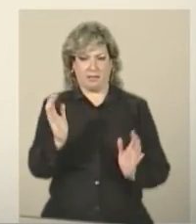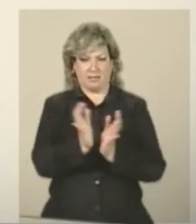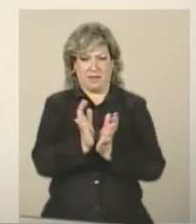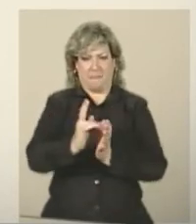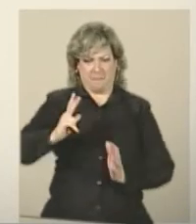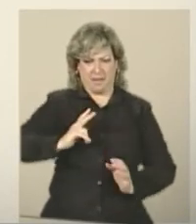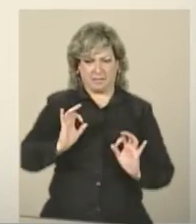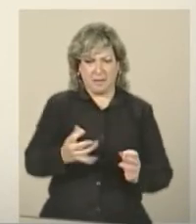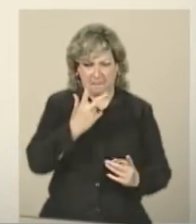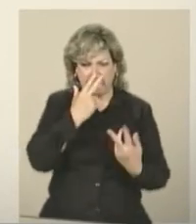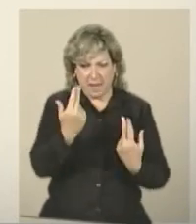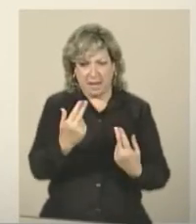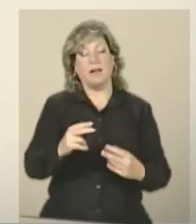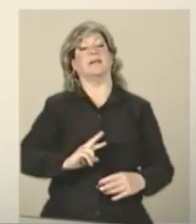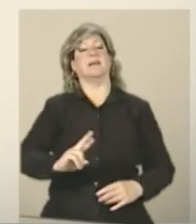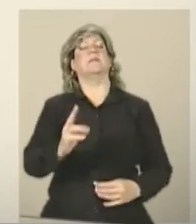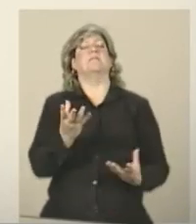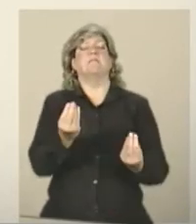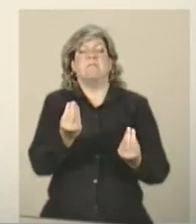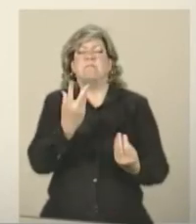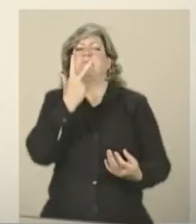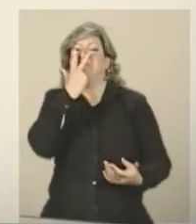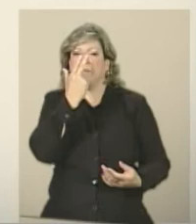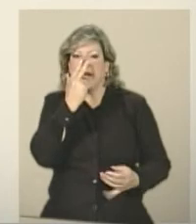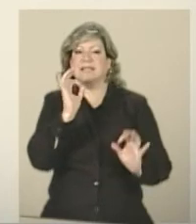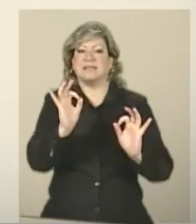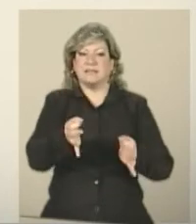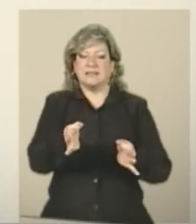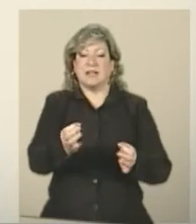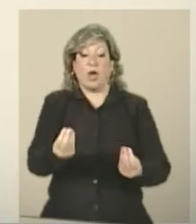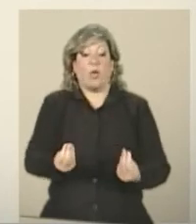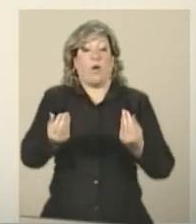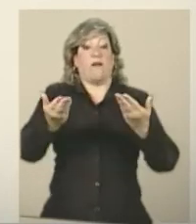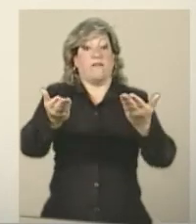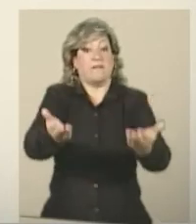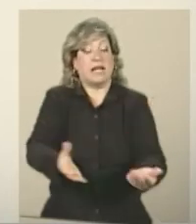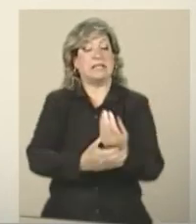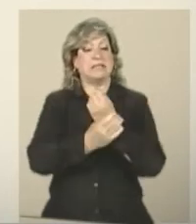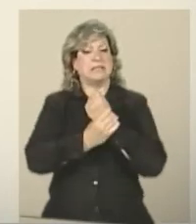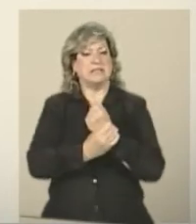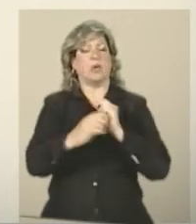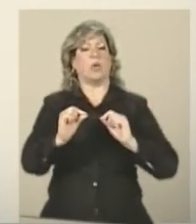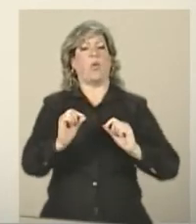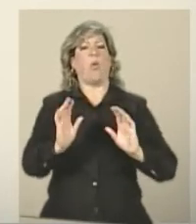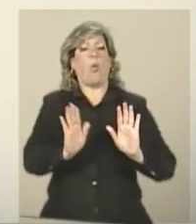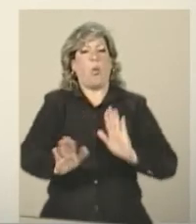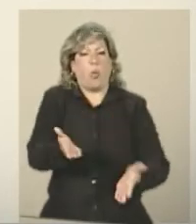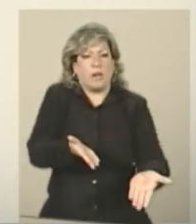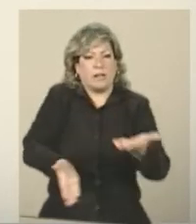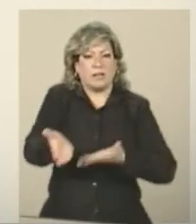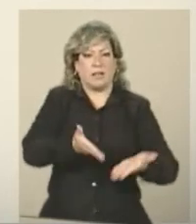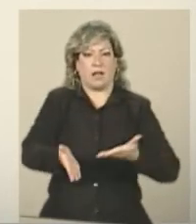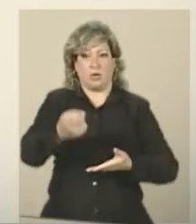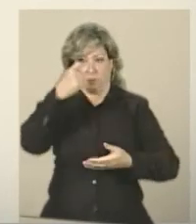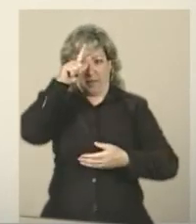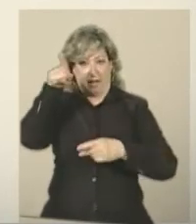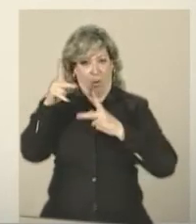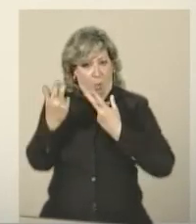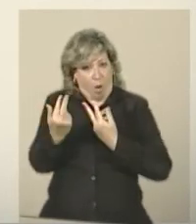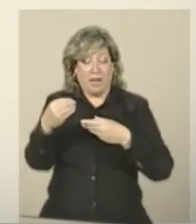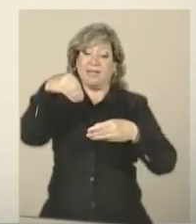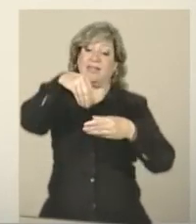rede privada A ideia é é parecida oferecer a segurança eo cuidado do hospital